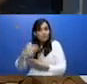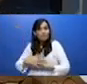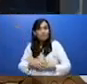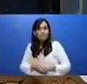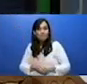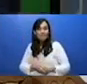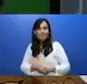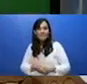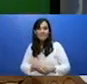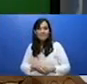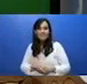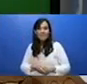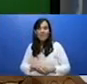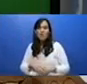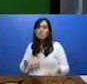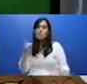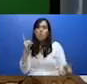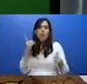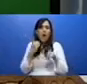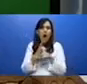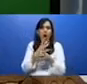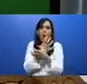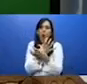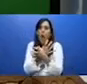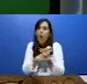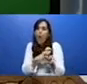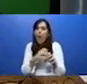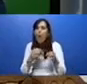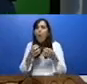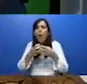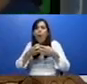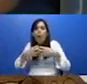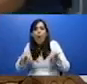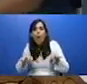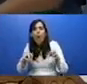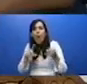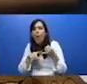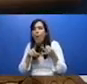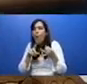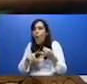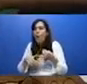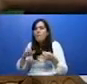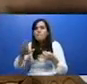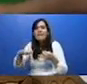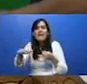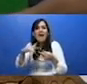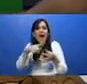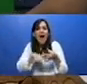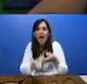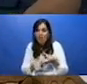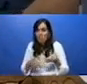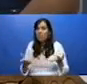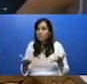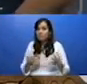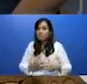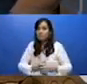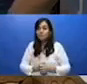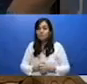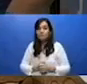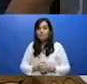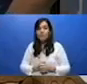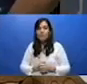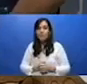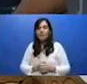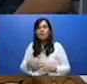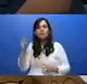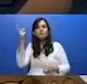ter encontrados ossos, ovos, pegadas, tá? Então, aqui tem vários que vocês podem observar no estado de